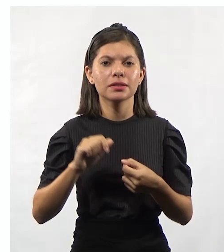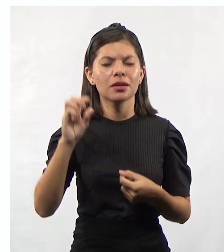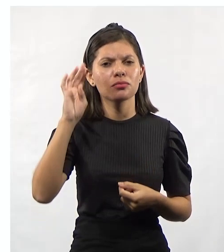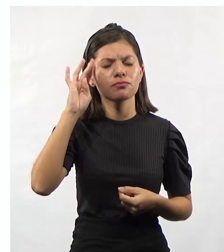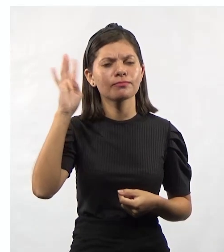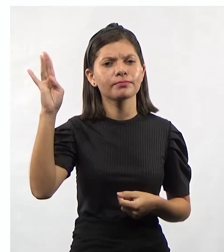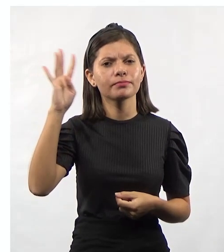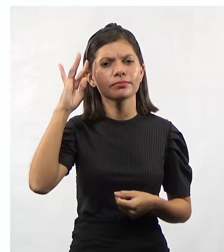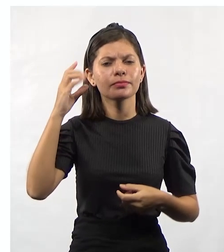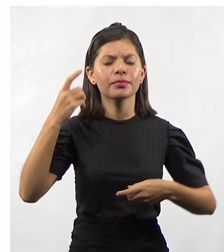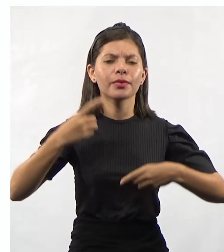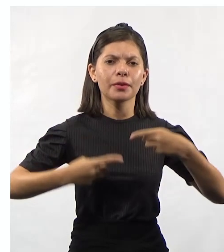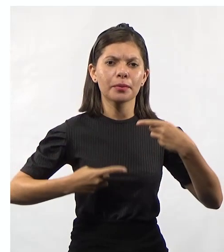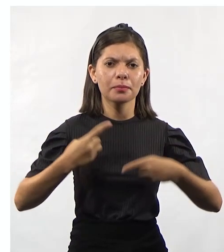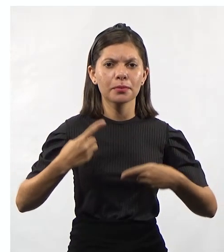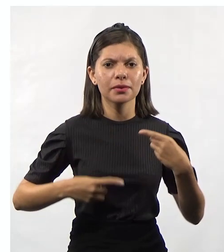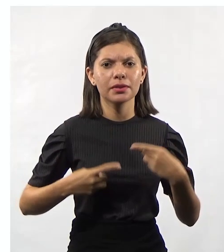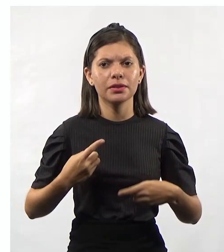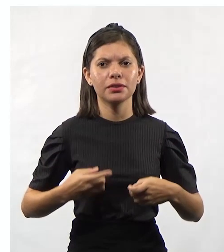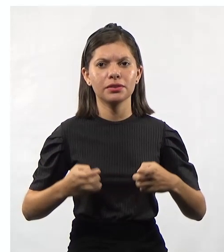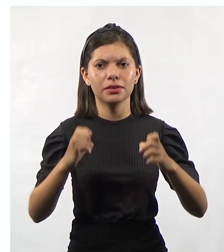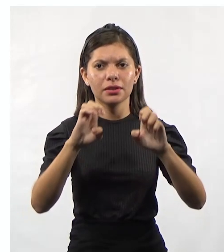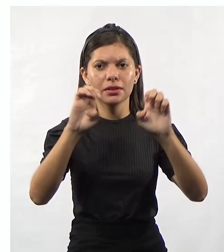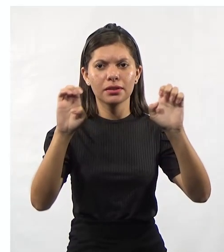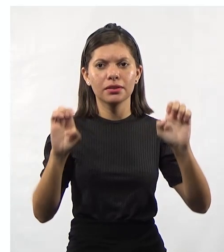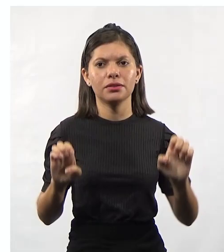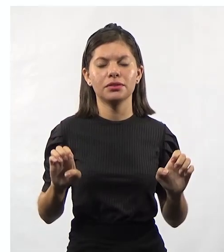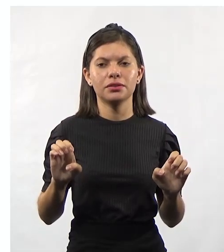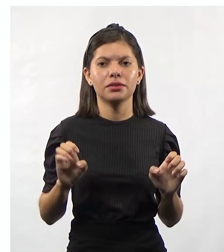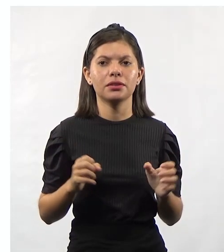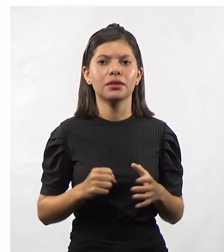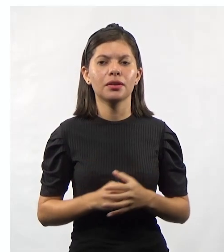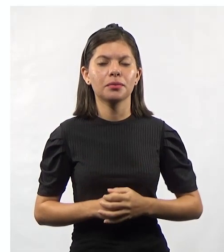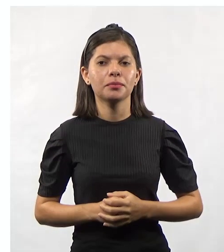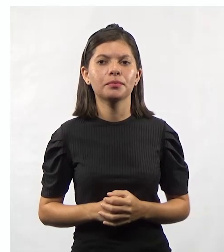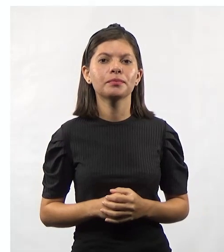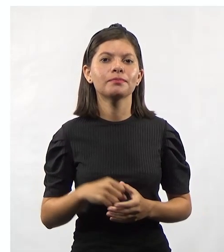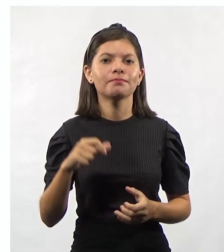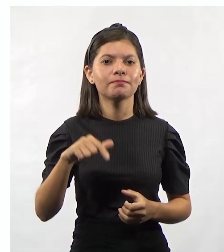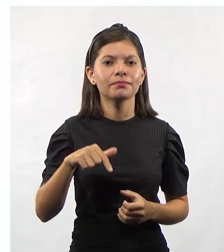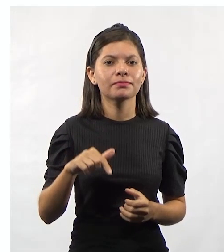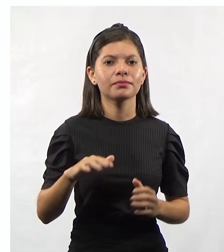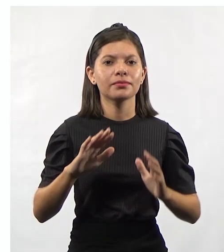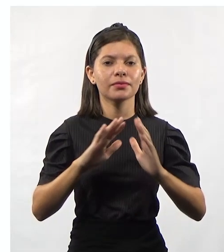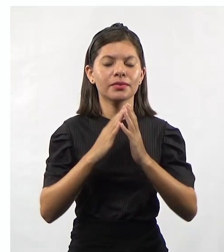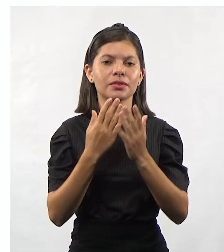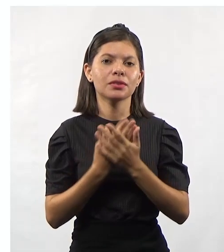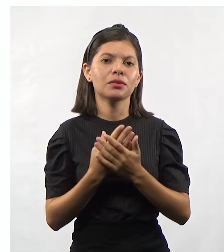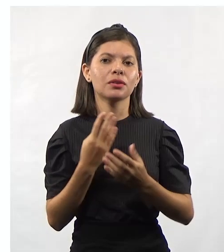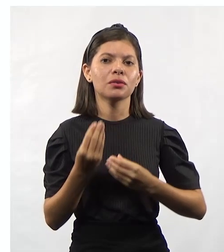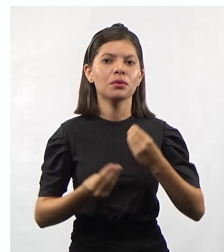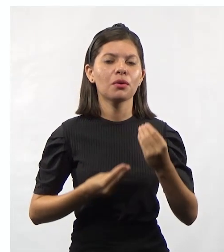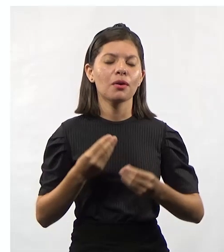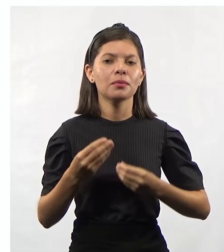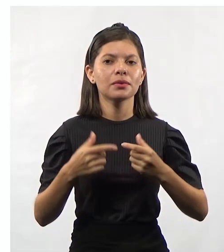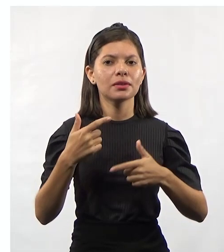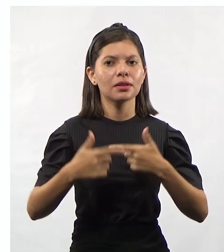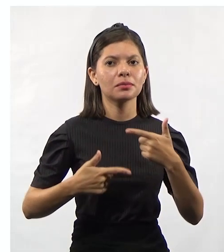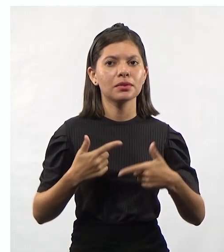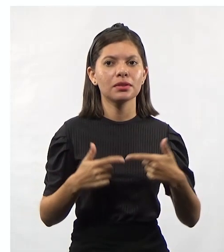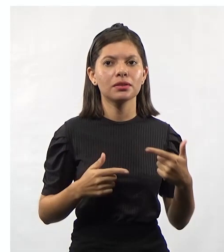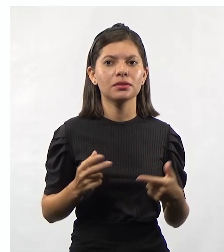fazer uma reflexão política, ética e estética da nossa escola, né? Como que nós